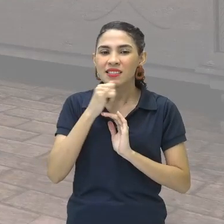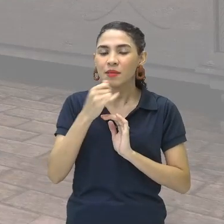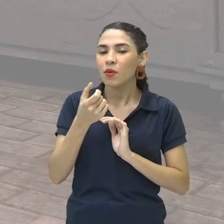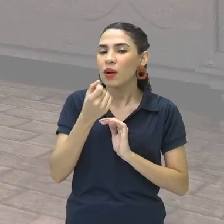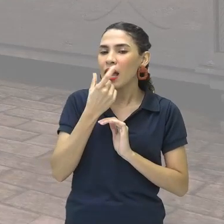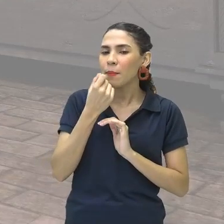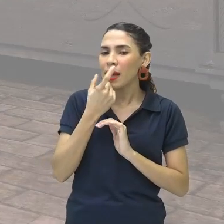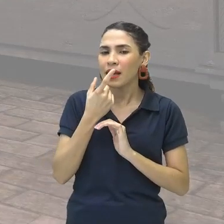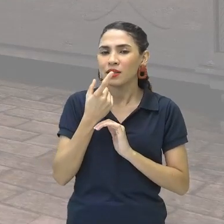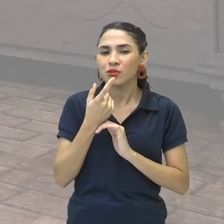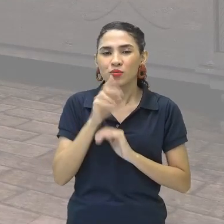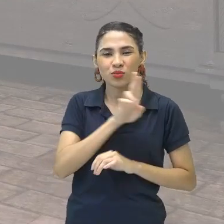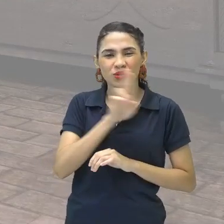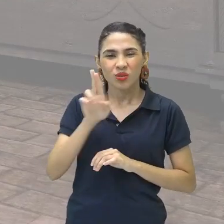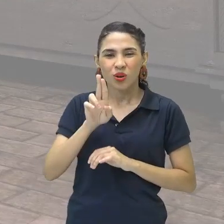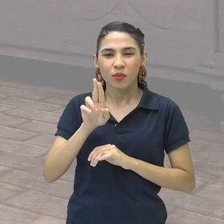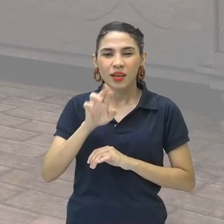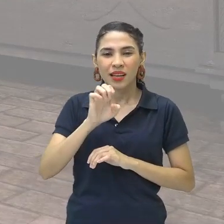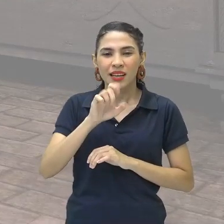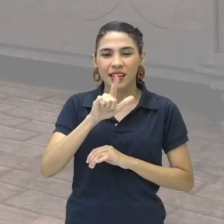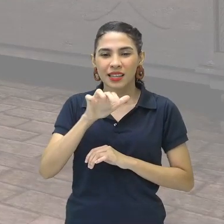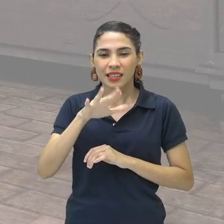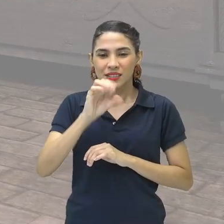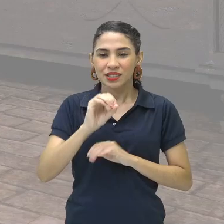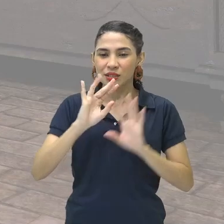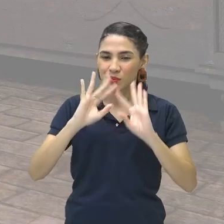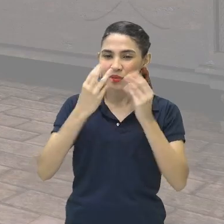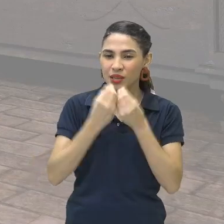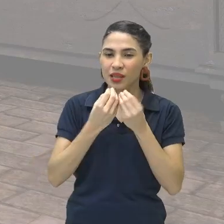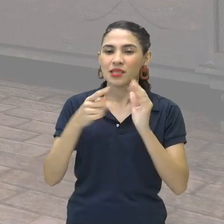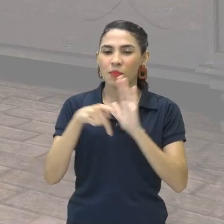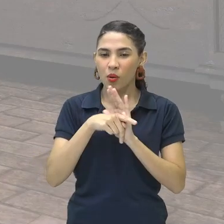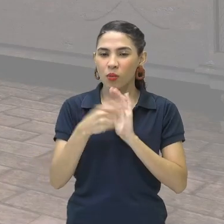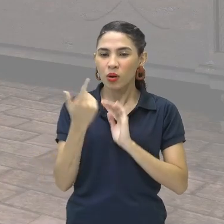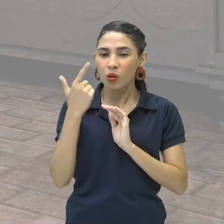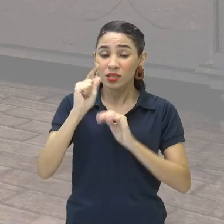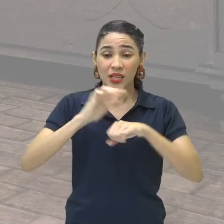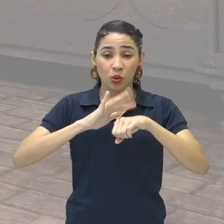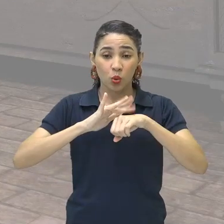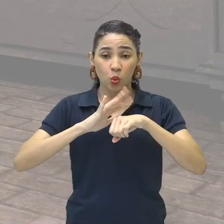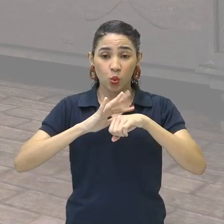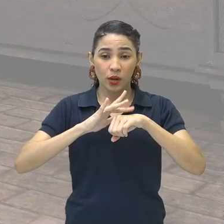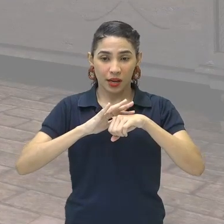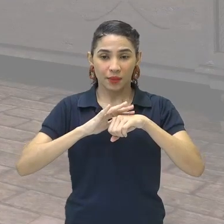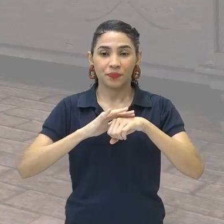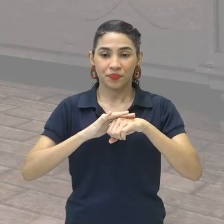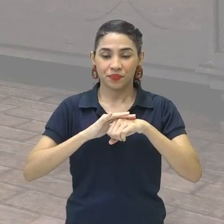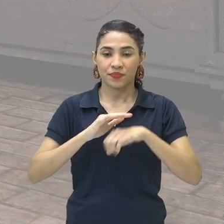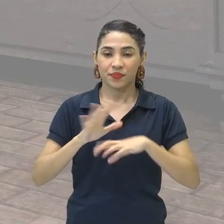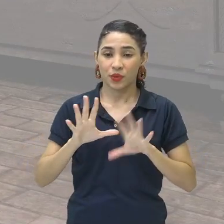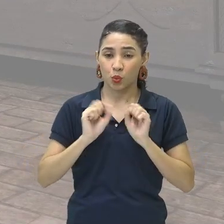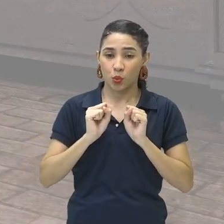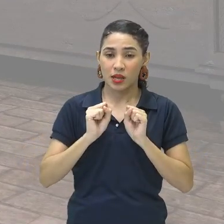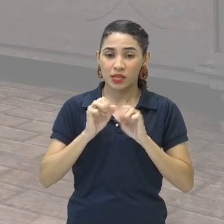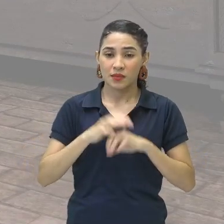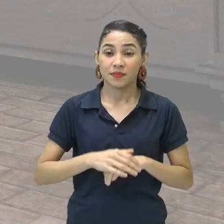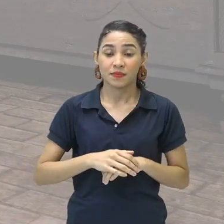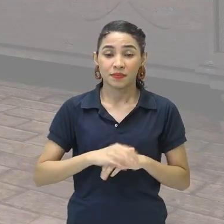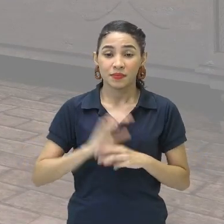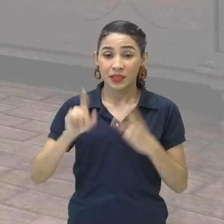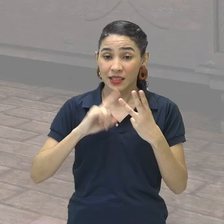como eram denominadas as soluções para a cura de doenças. E o